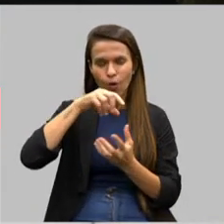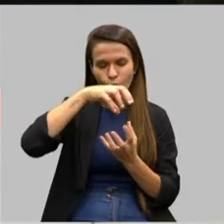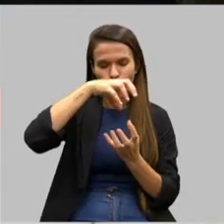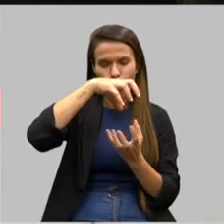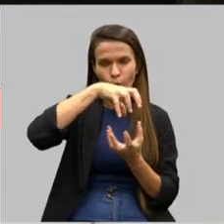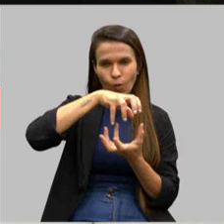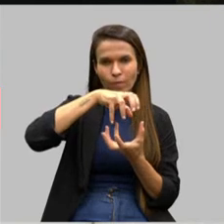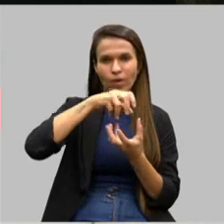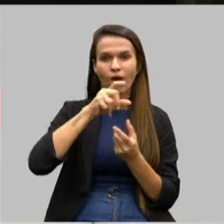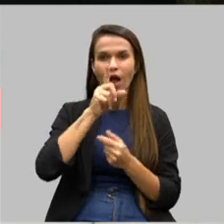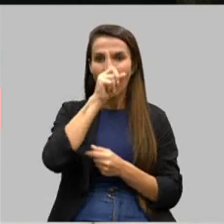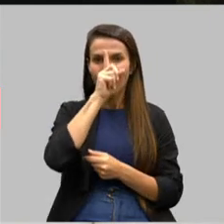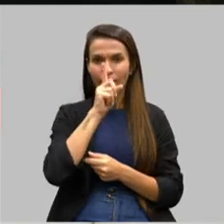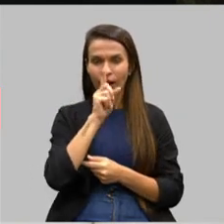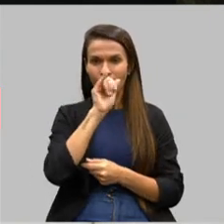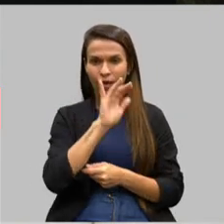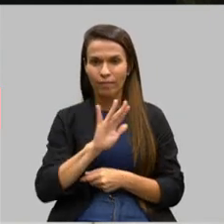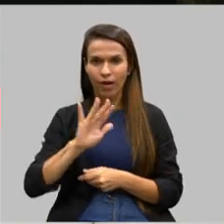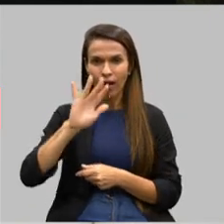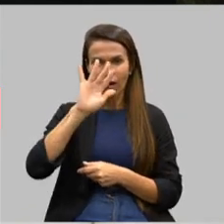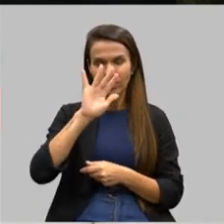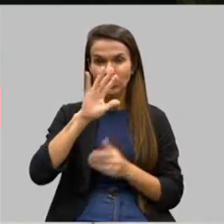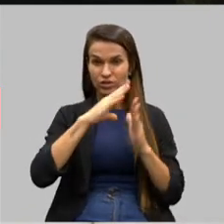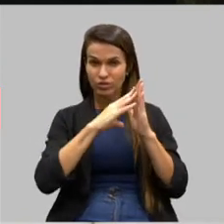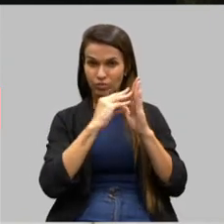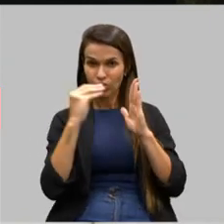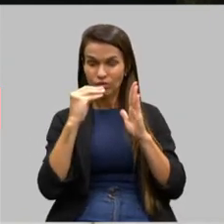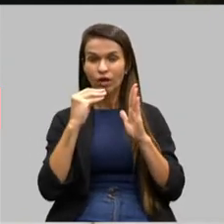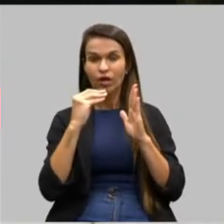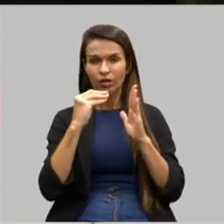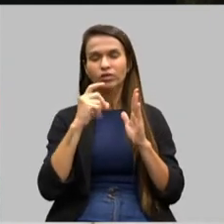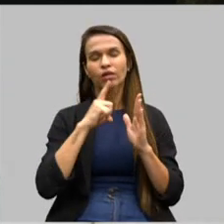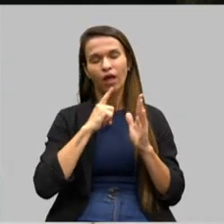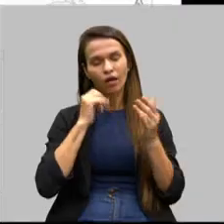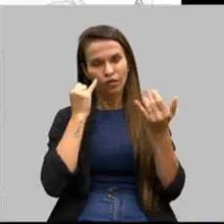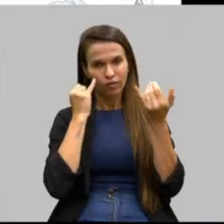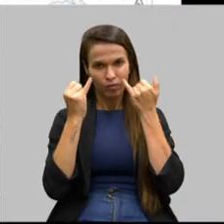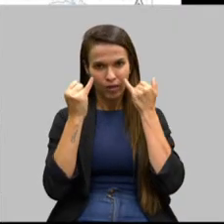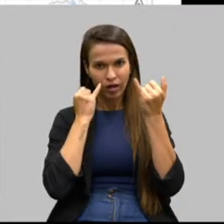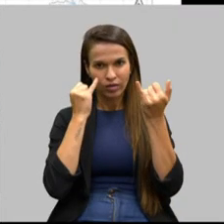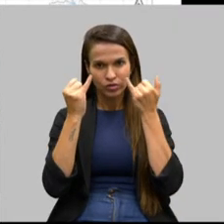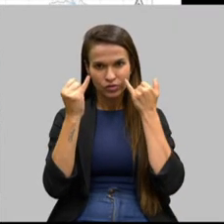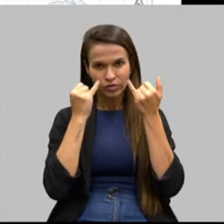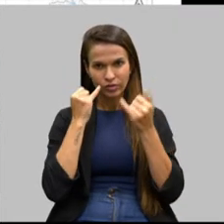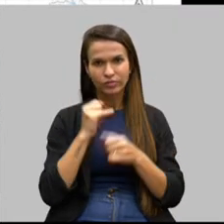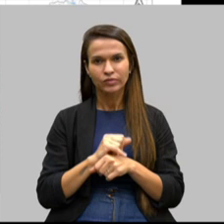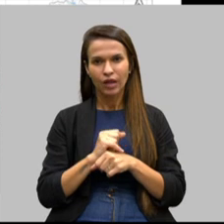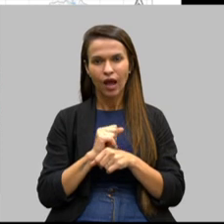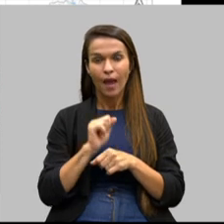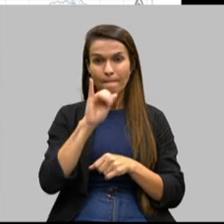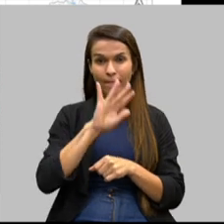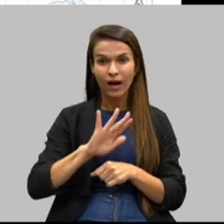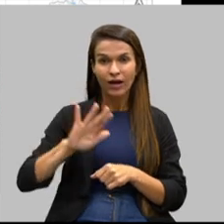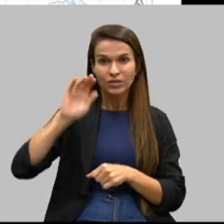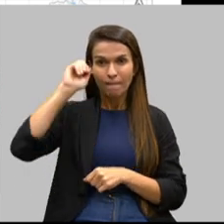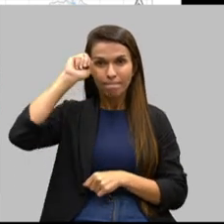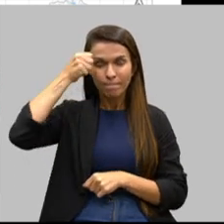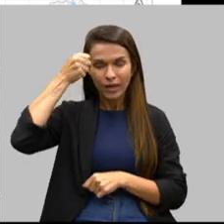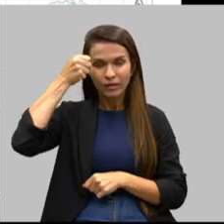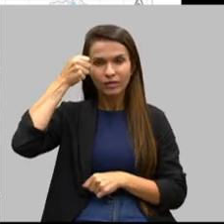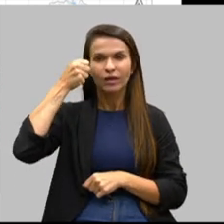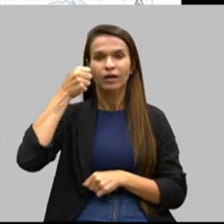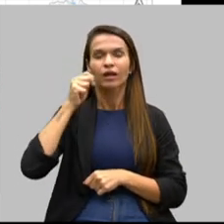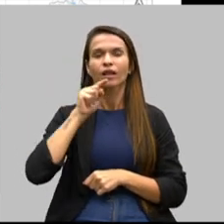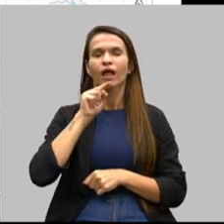amarelo na imagem. Esses modelos liberam informações, imagem preta. Dessas